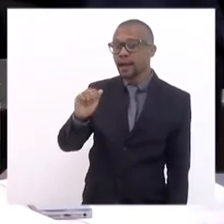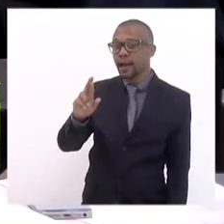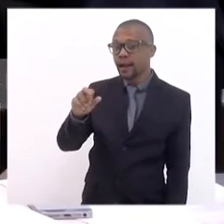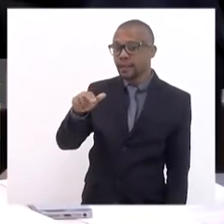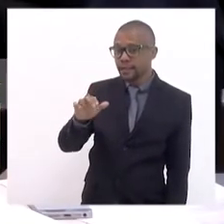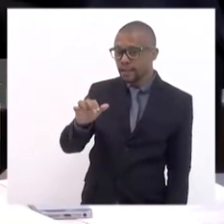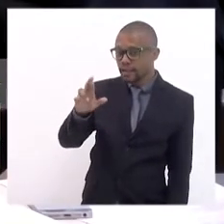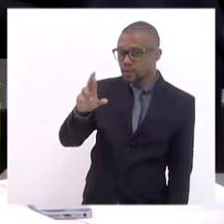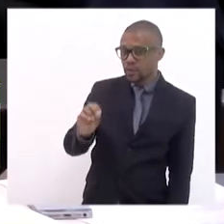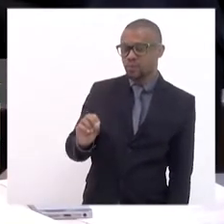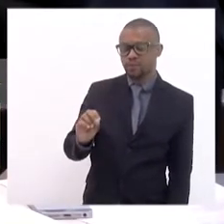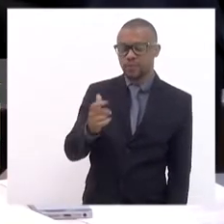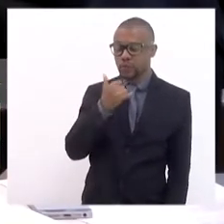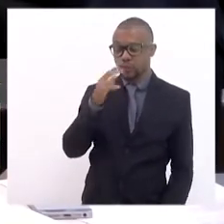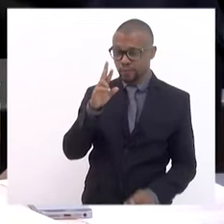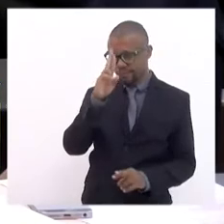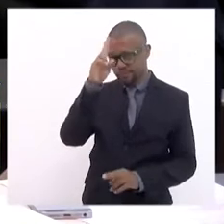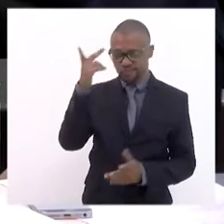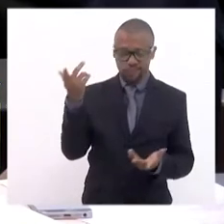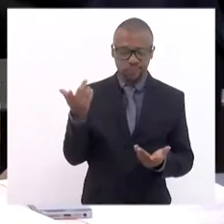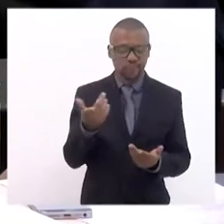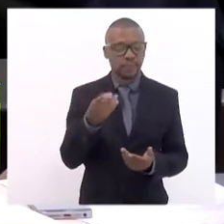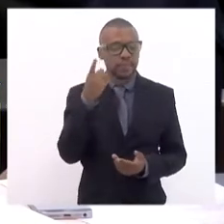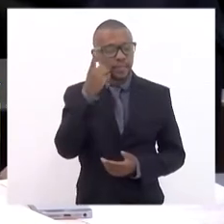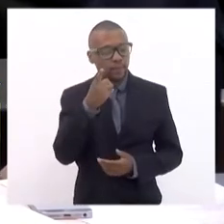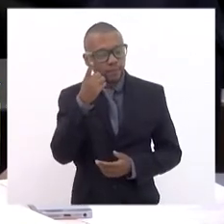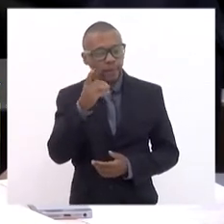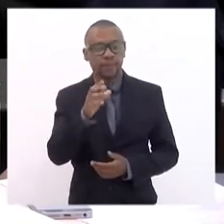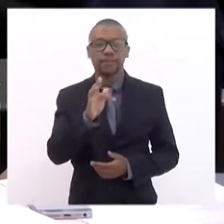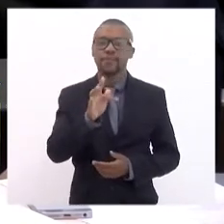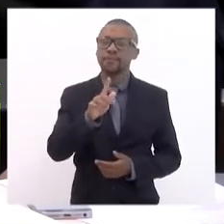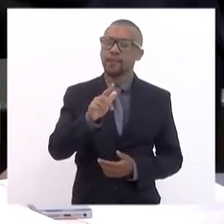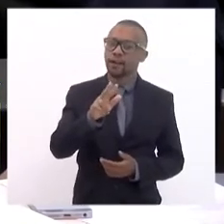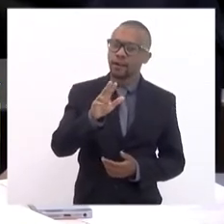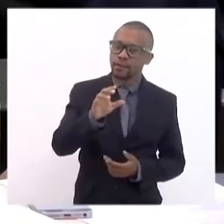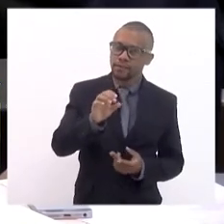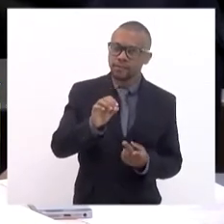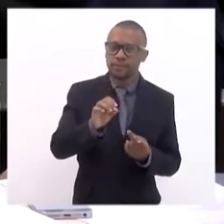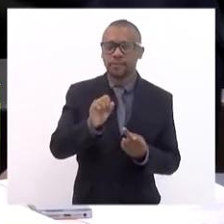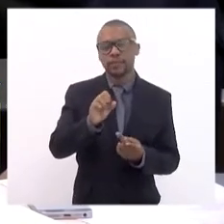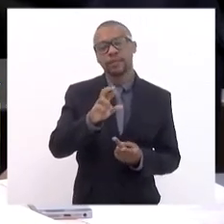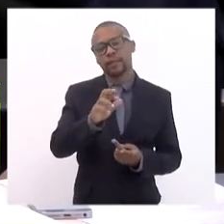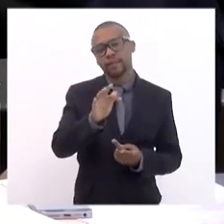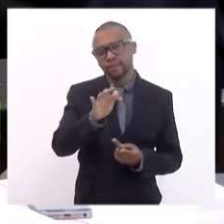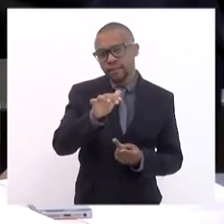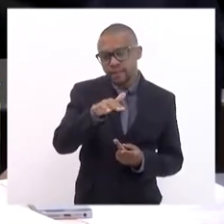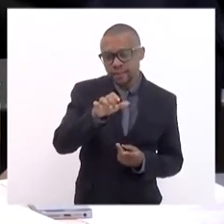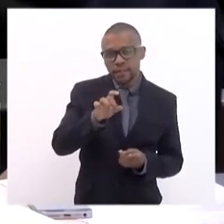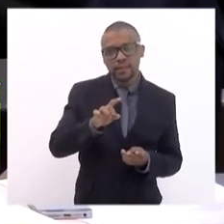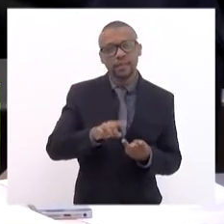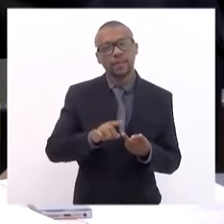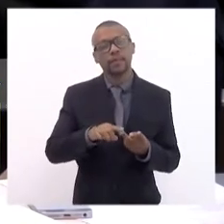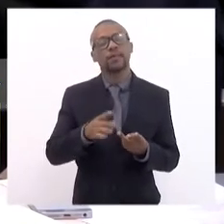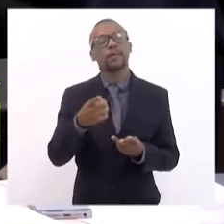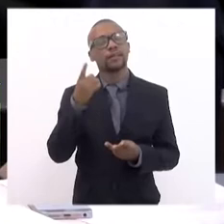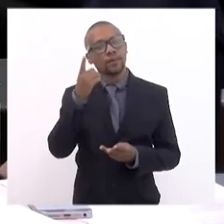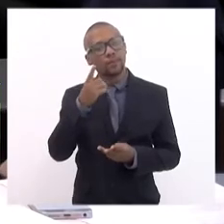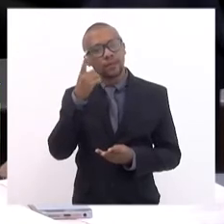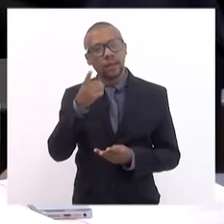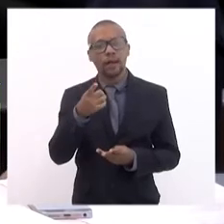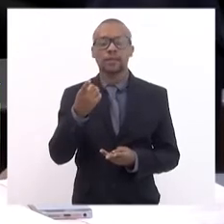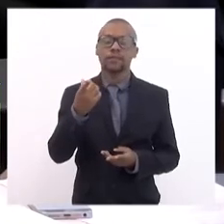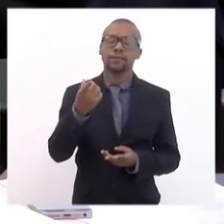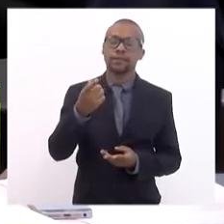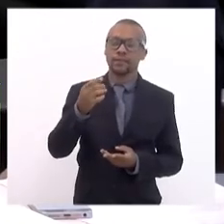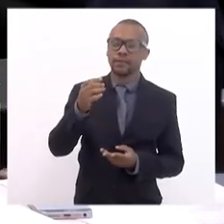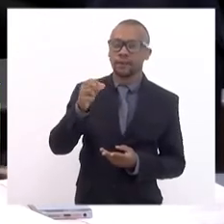deputado Flávio Serafini se apresentou aqui, as deputadas Mônica Francisco, deputada enfermeira